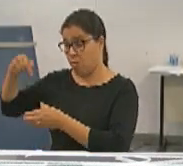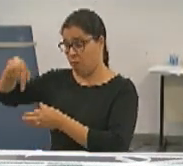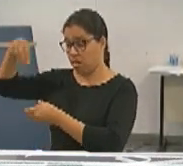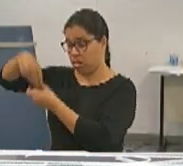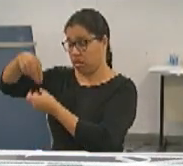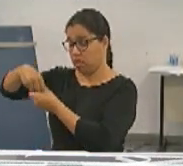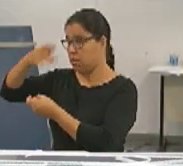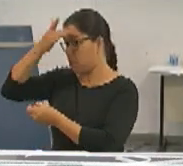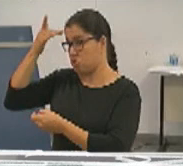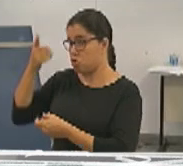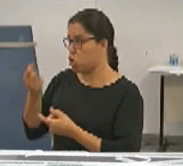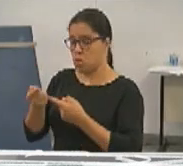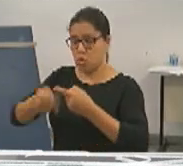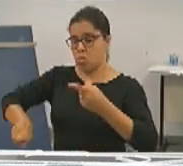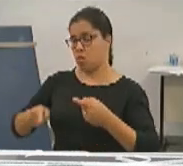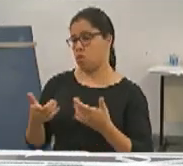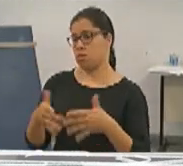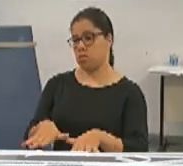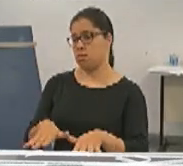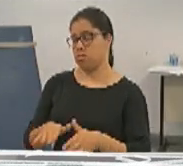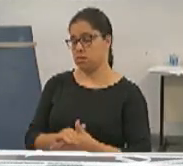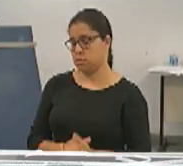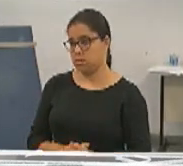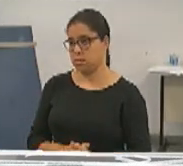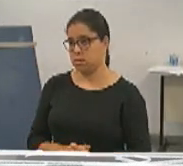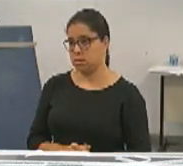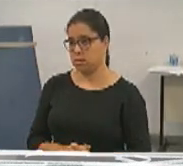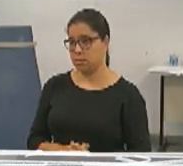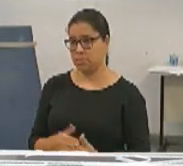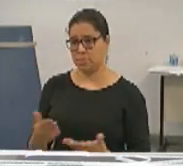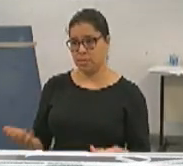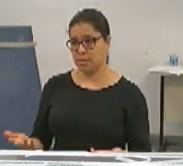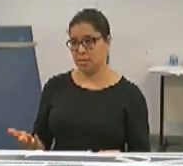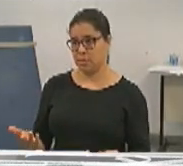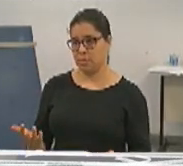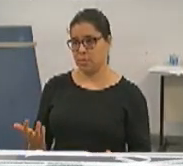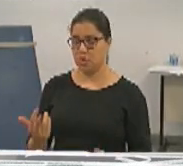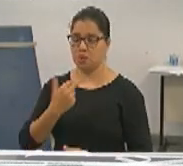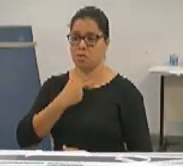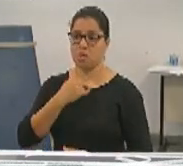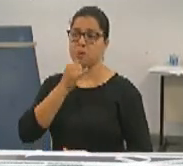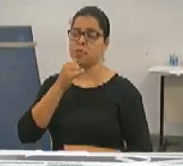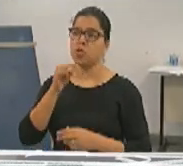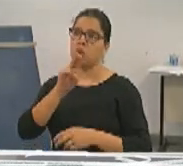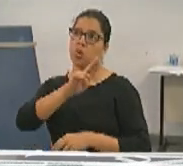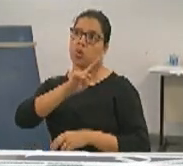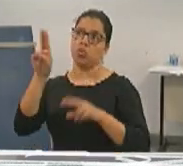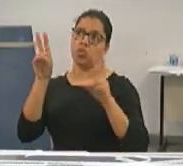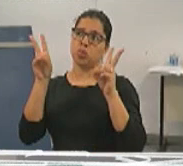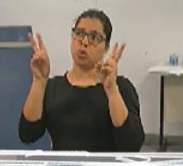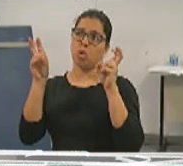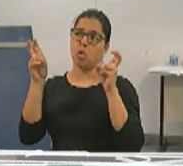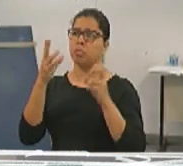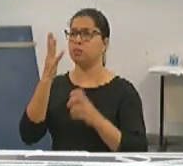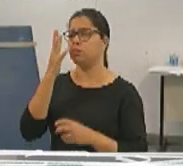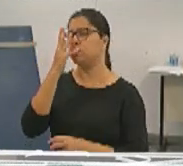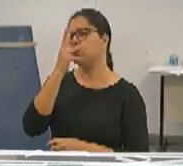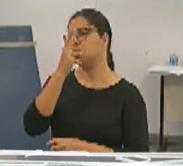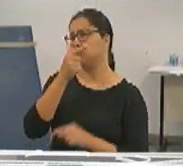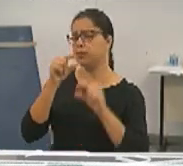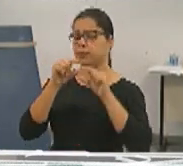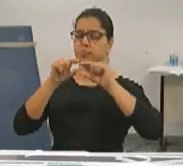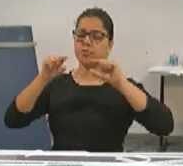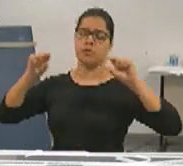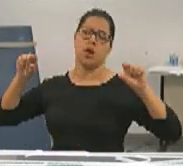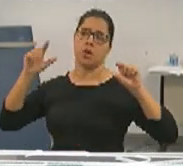eu acredito que a questão da inclusão ela não pode ser apenas um nome bonito, né, uma frase de efeito, né, uma frase pomposa,